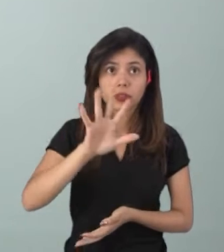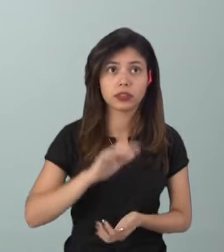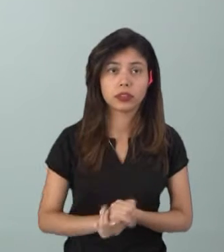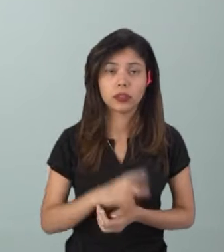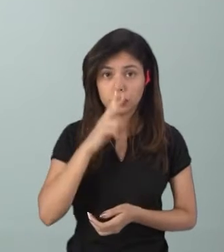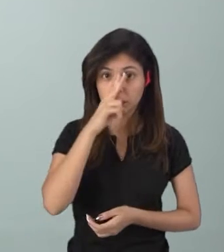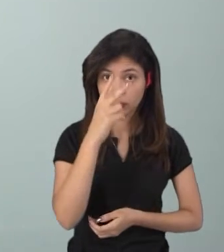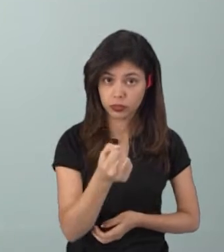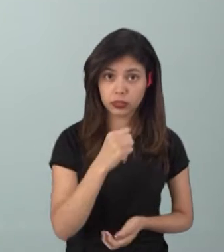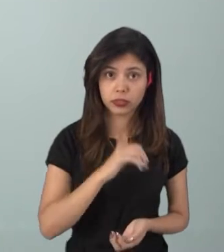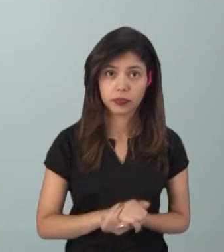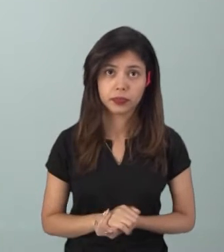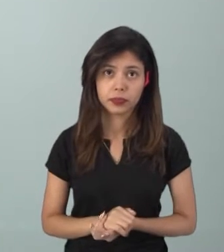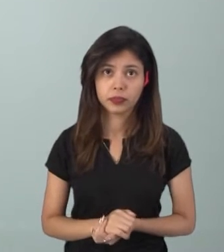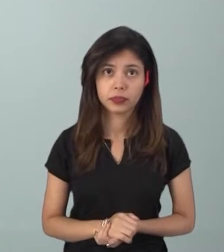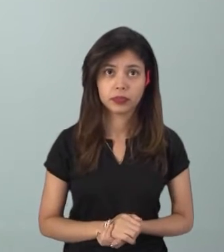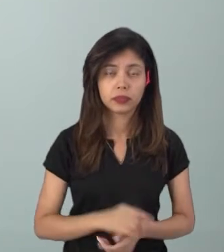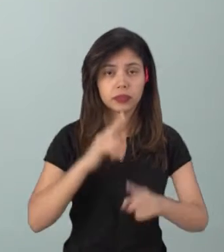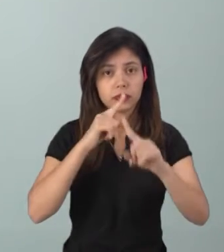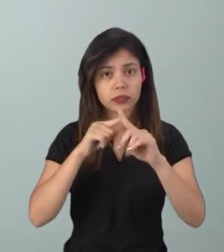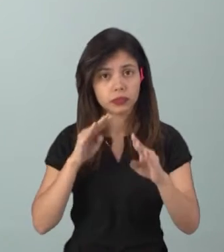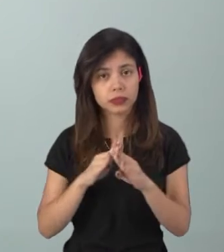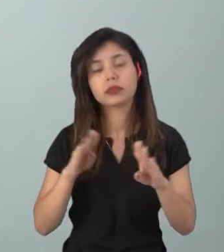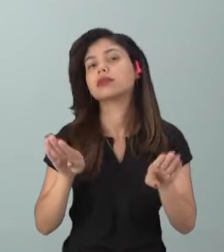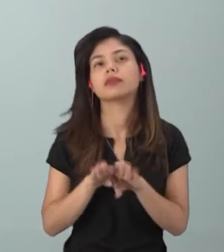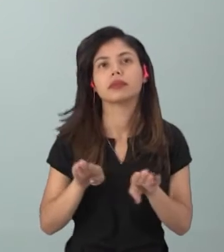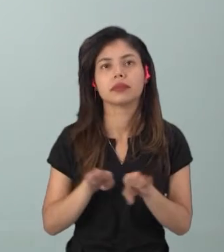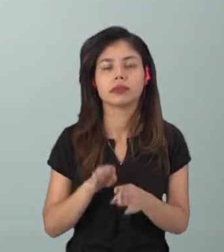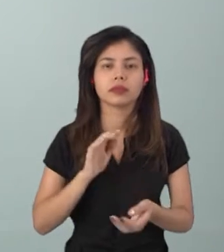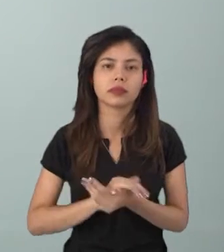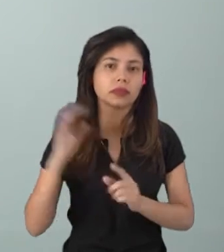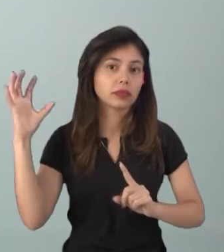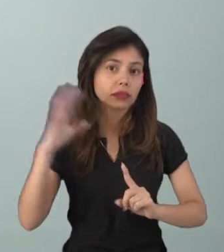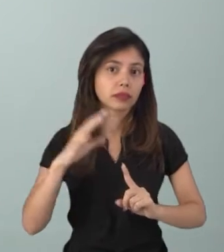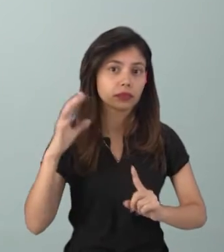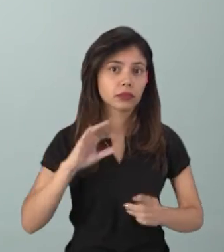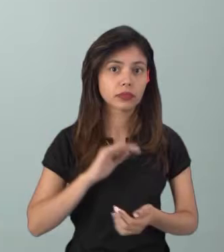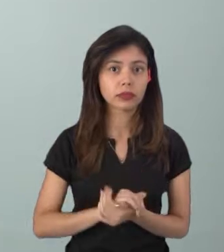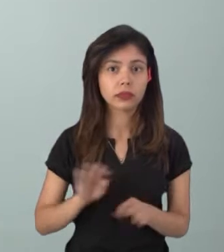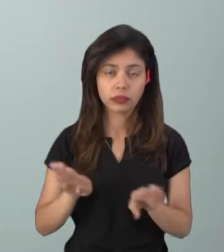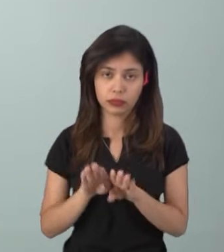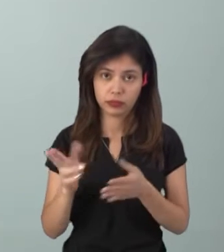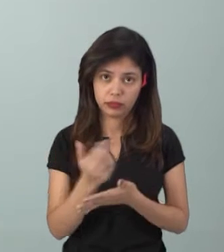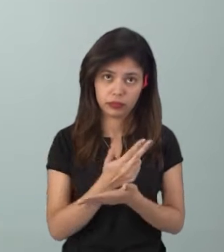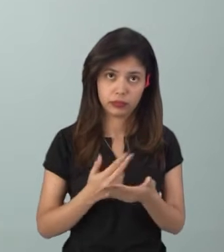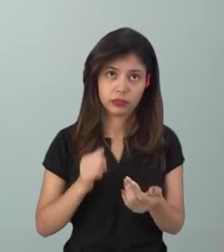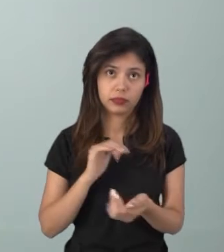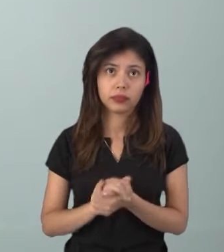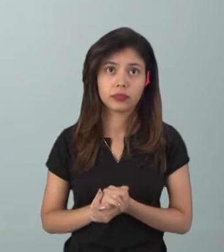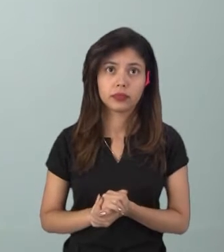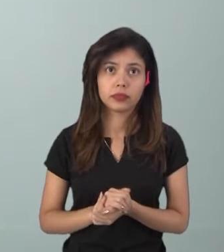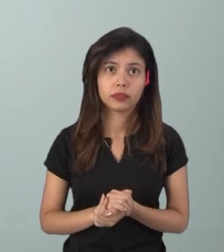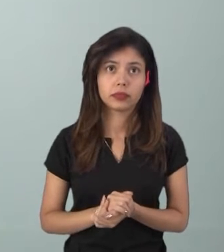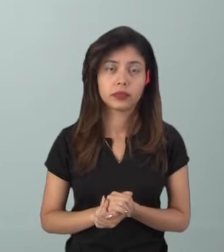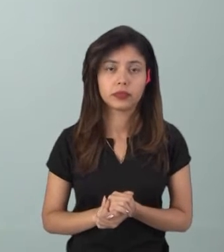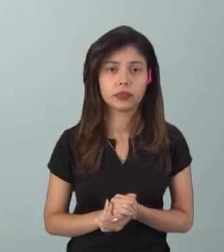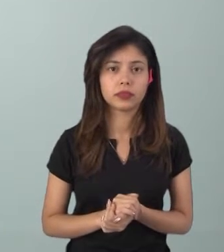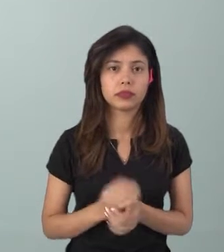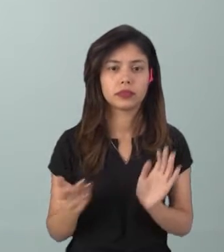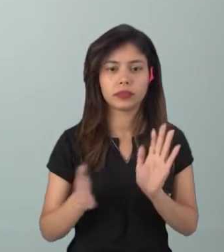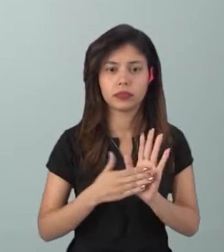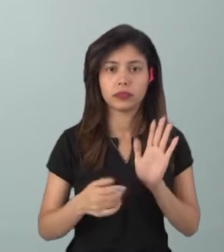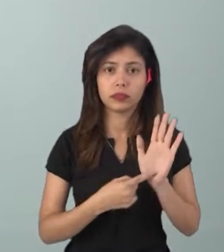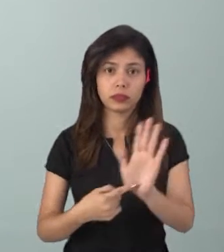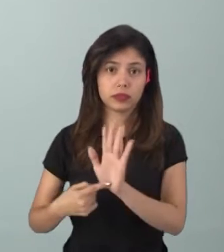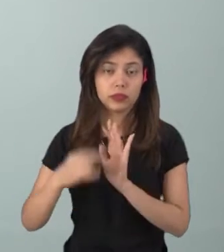poder da igreja, é claro que influenciou também nas artes. As artes eram feitas para o louvor de Deus, para a propagação